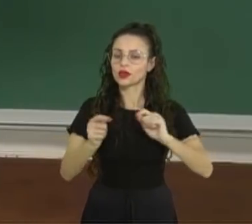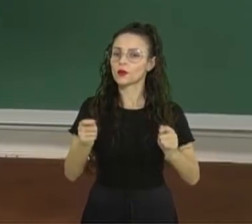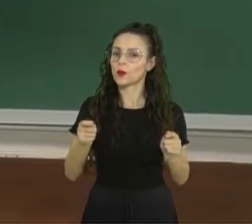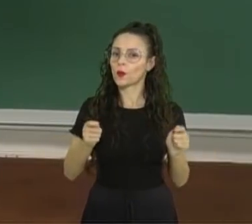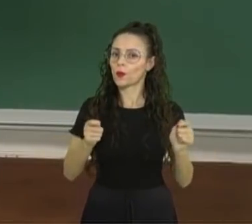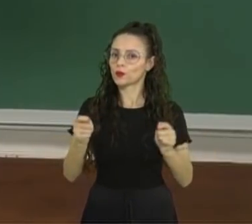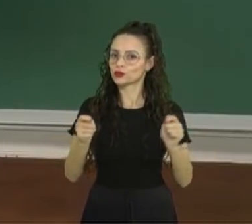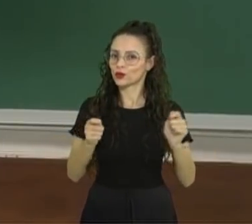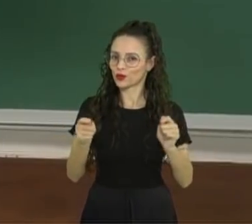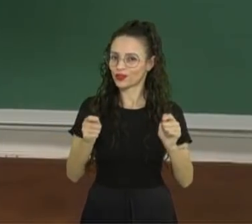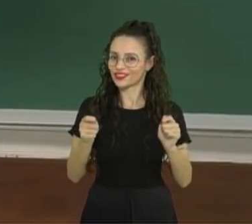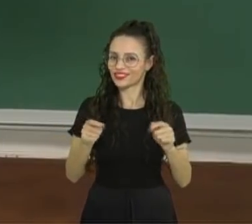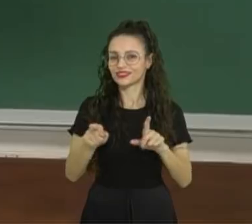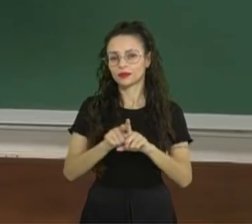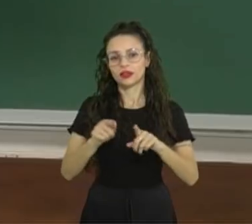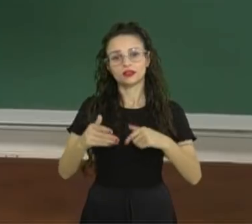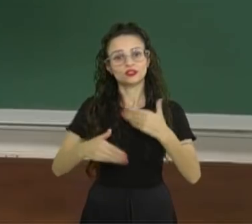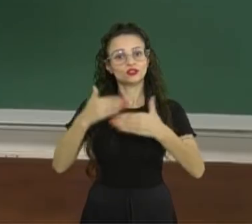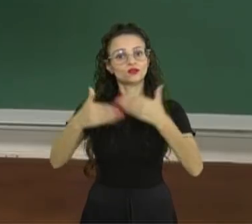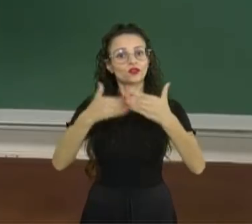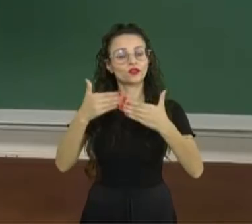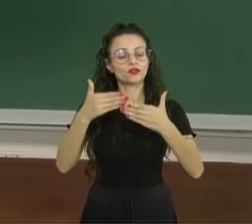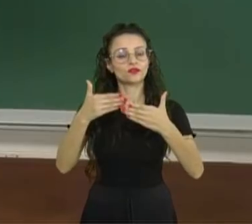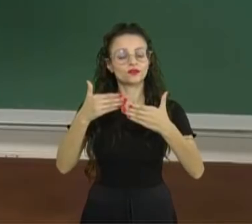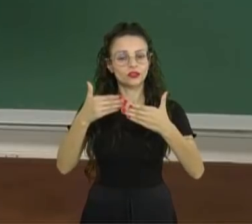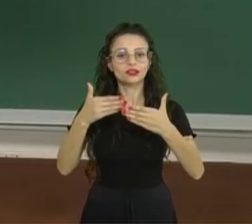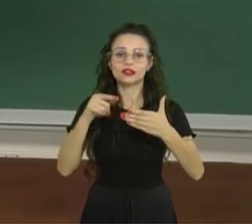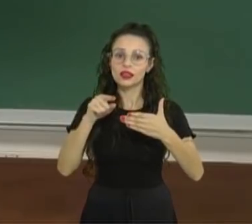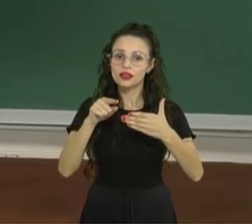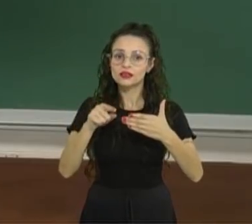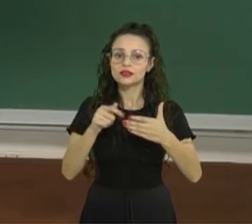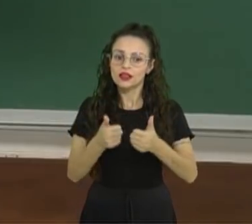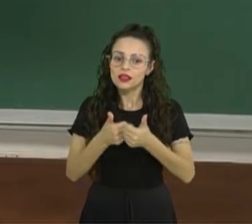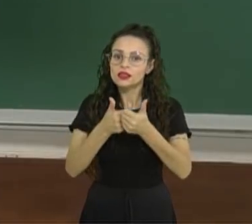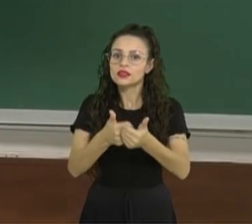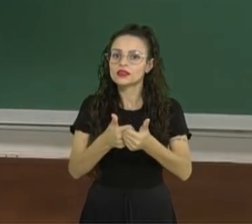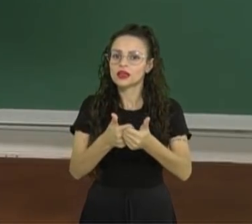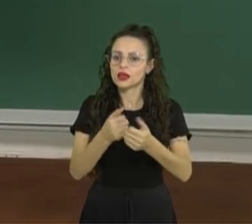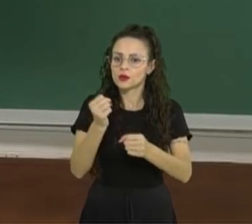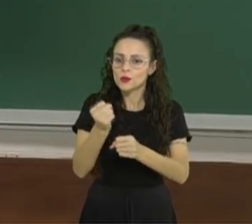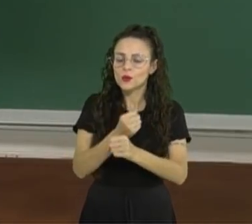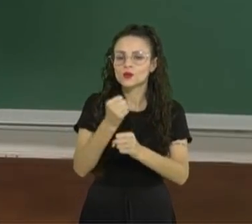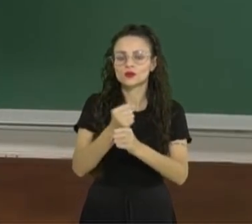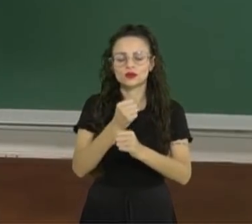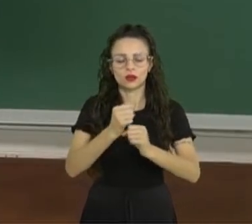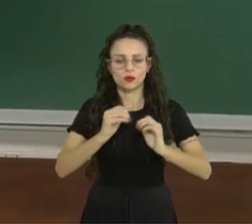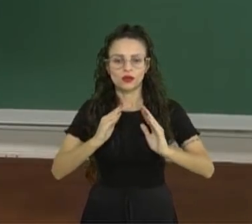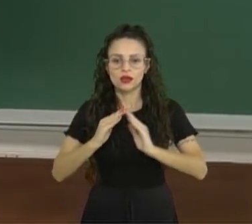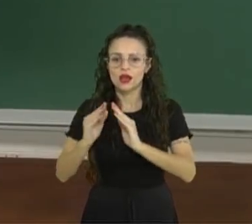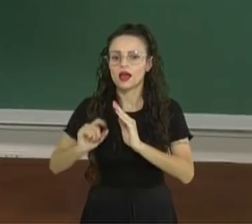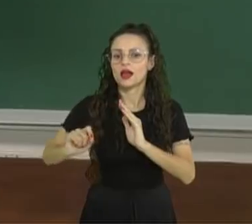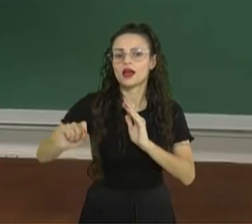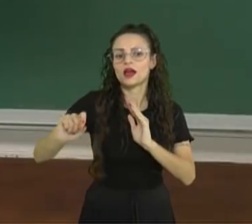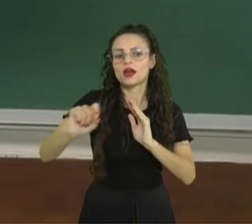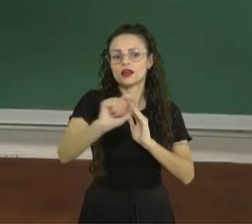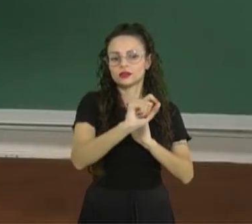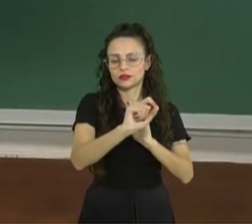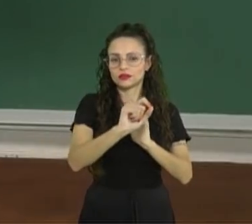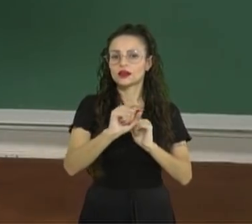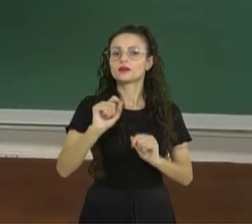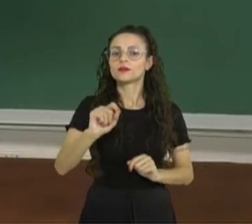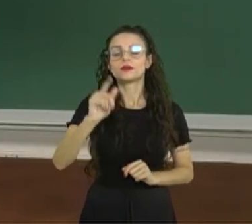controle maior e de se desenvolver nessa linha de construções, de casas, de templos, para